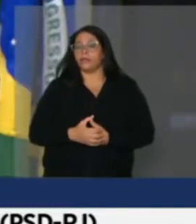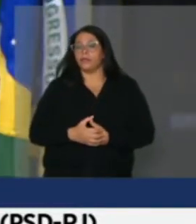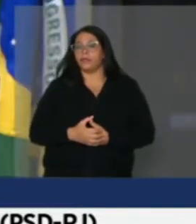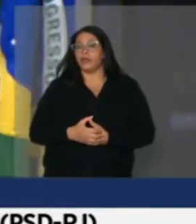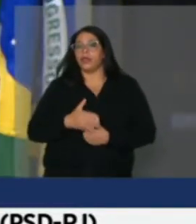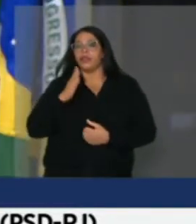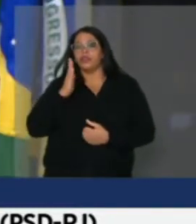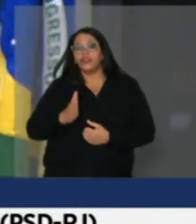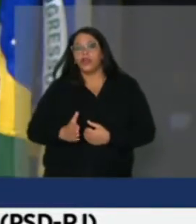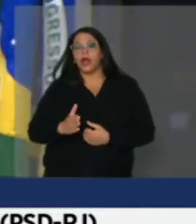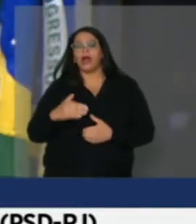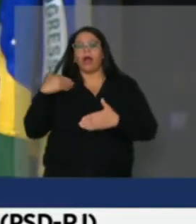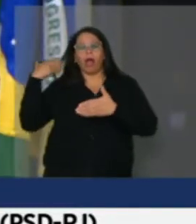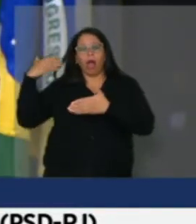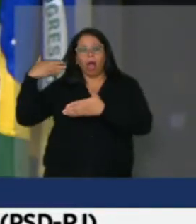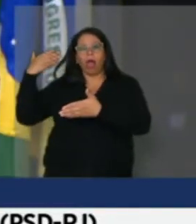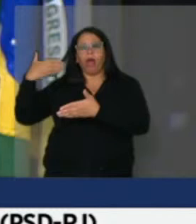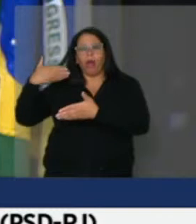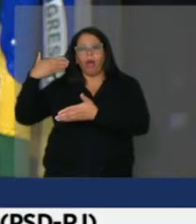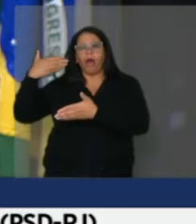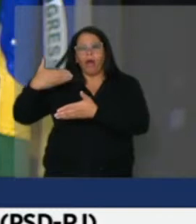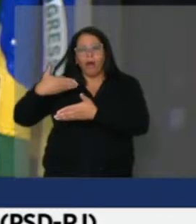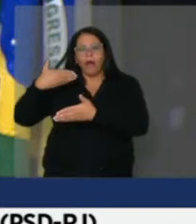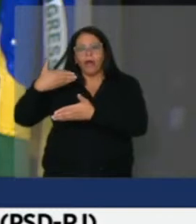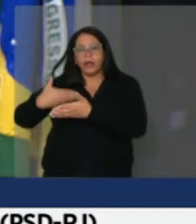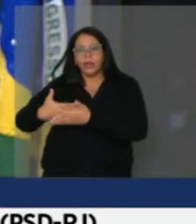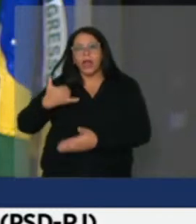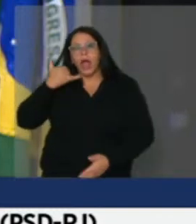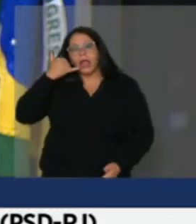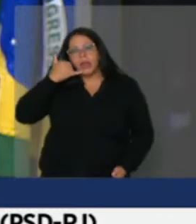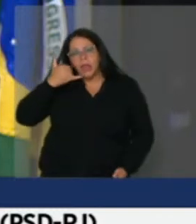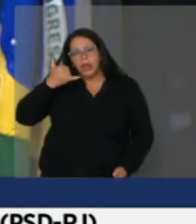já vinha de longo tempo, de longa data,